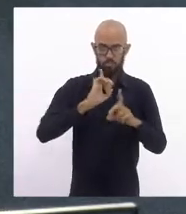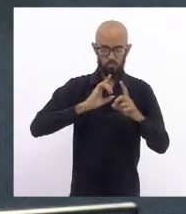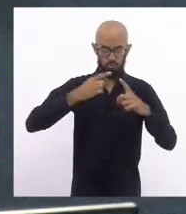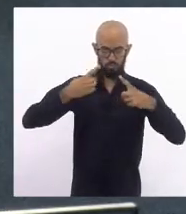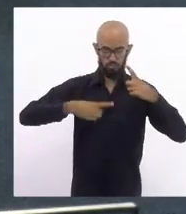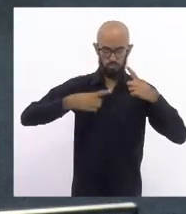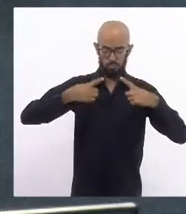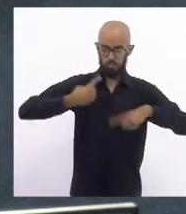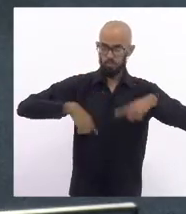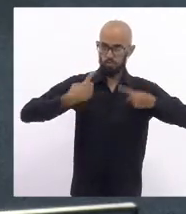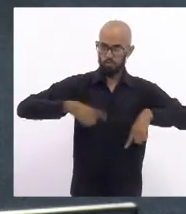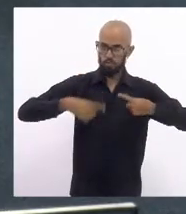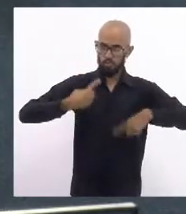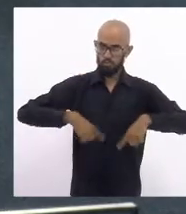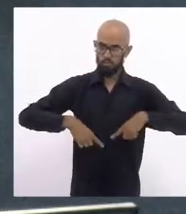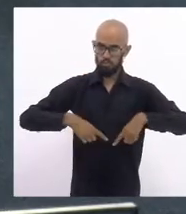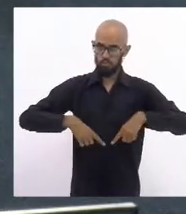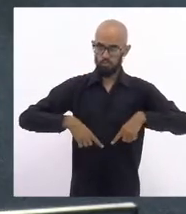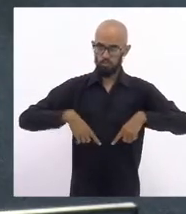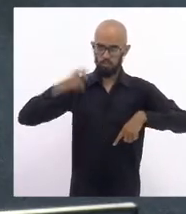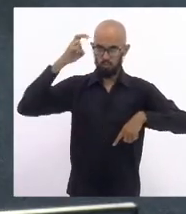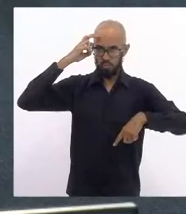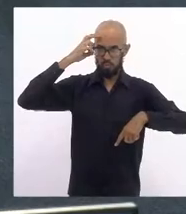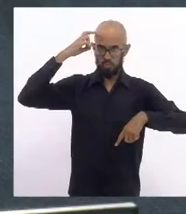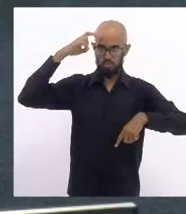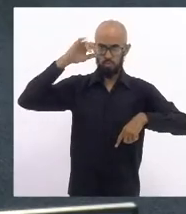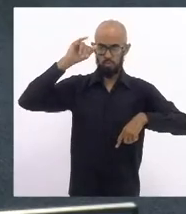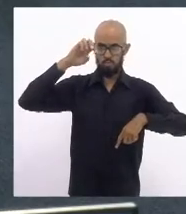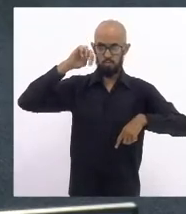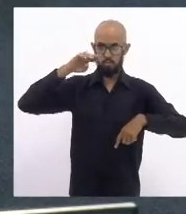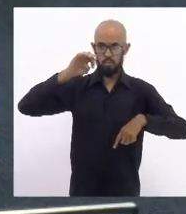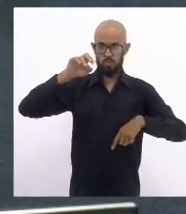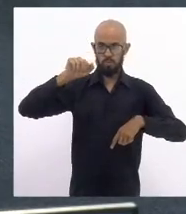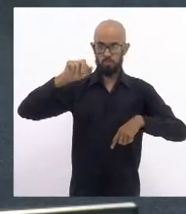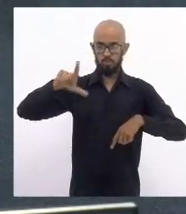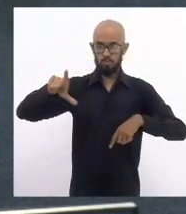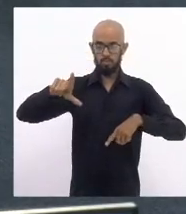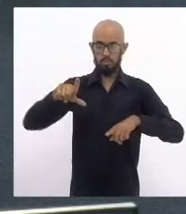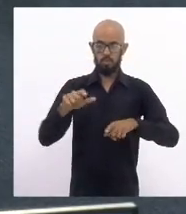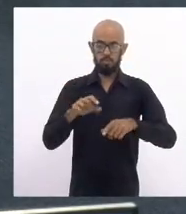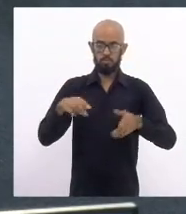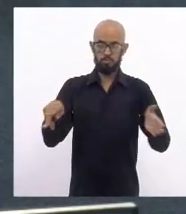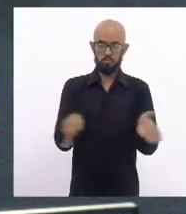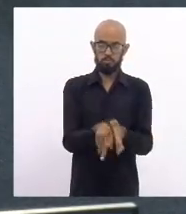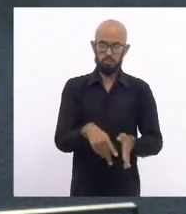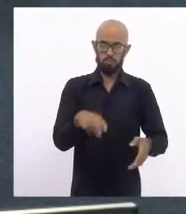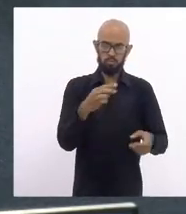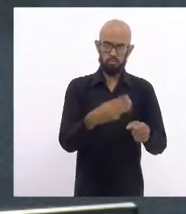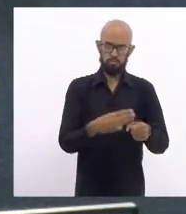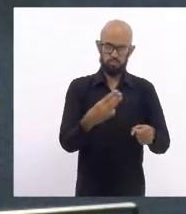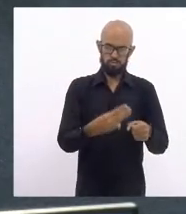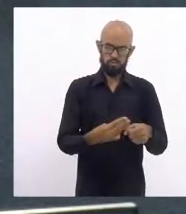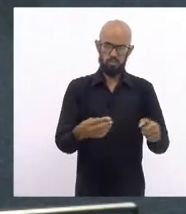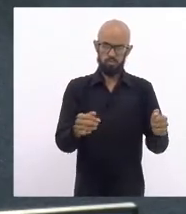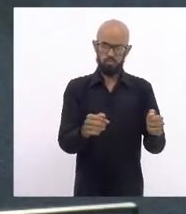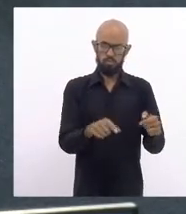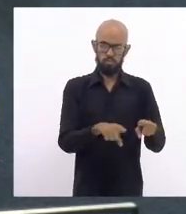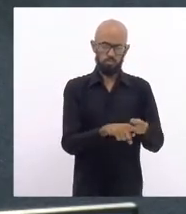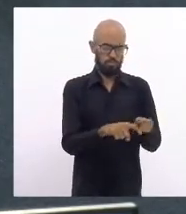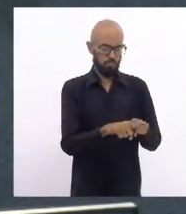cultural, imaterial e histórica da cidade junto ao Clube Tamoio. Então, deixar aqui